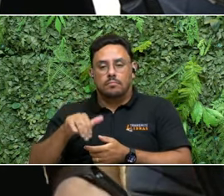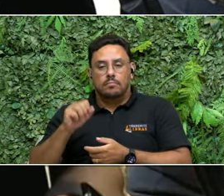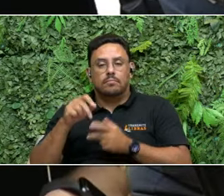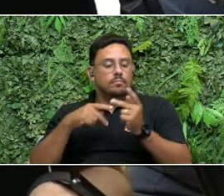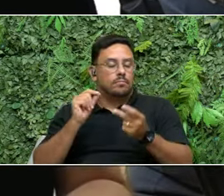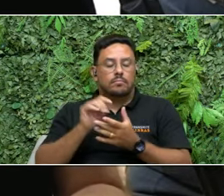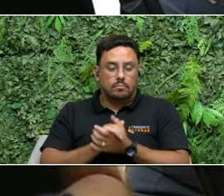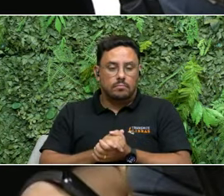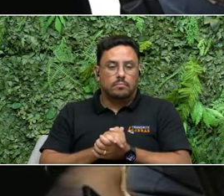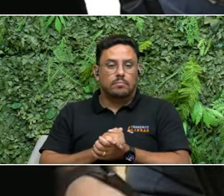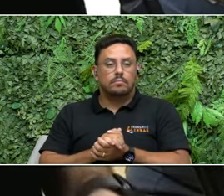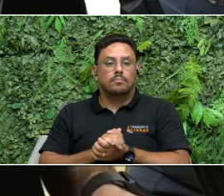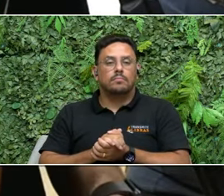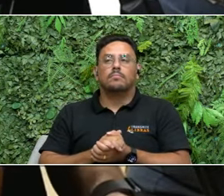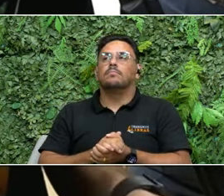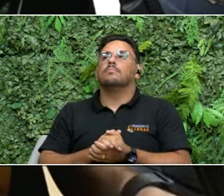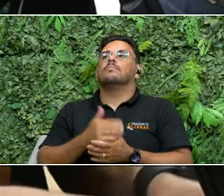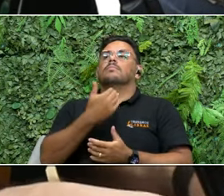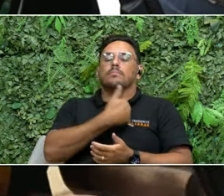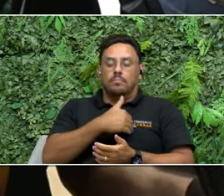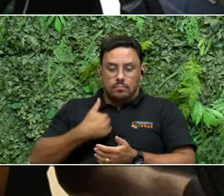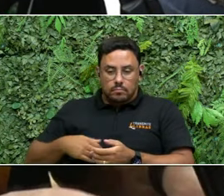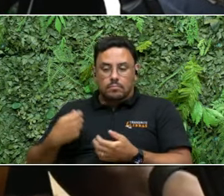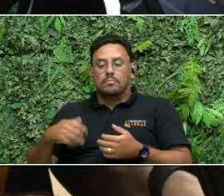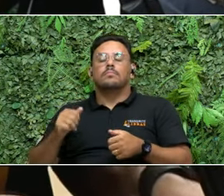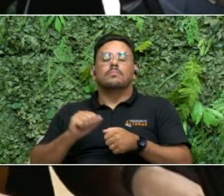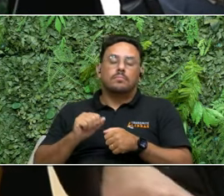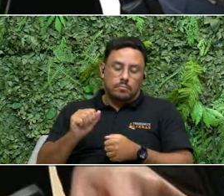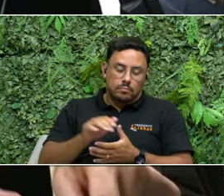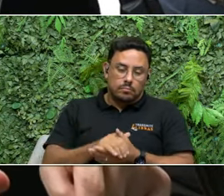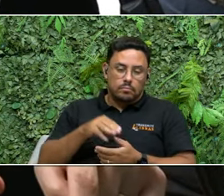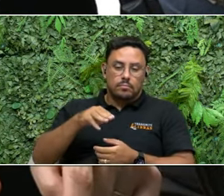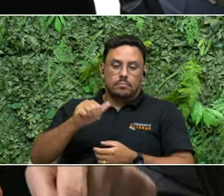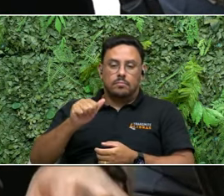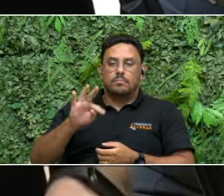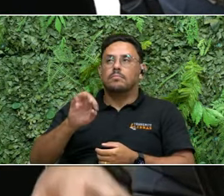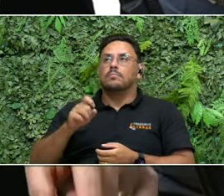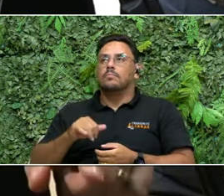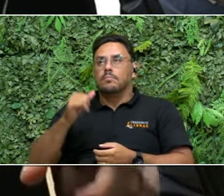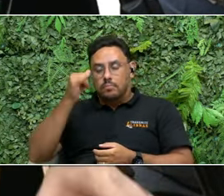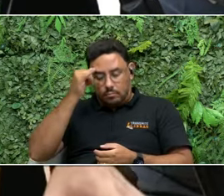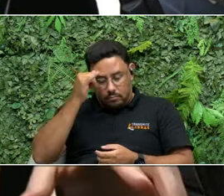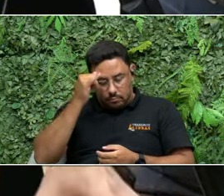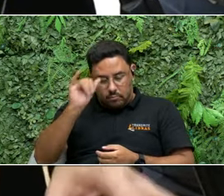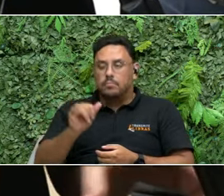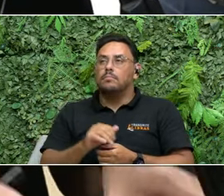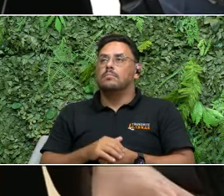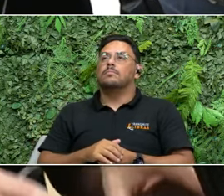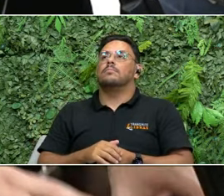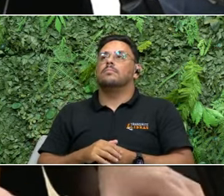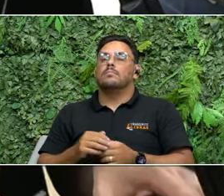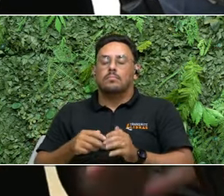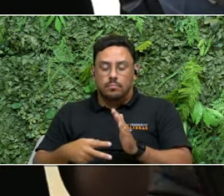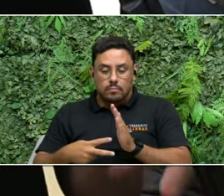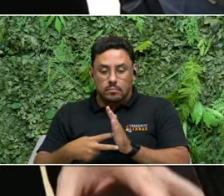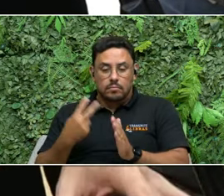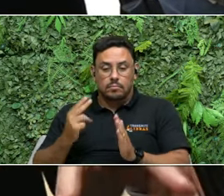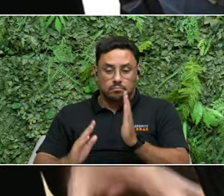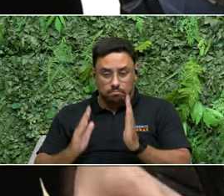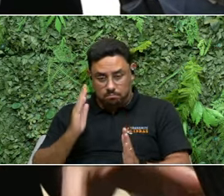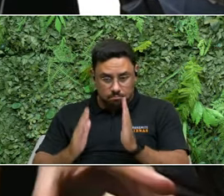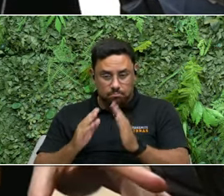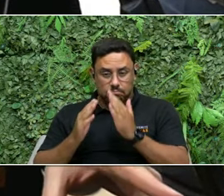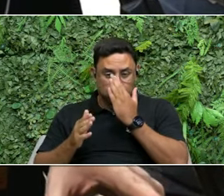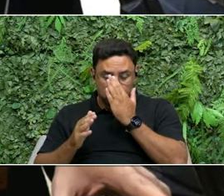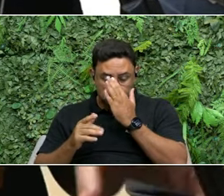primeira etapa o Atlético precisa fazer com relação ao Mateus Pereira evitar o que ele fez no segundo tempo com o espaço que